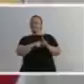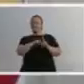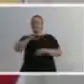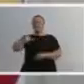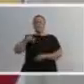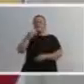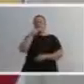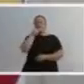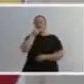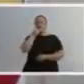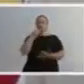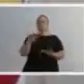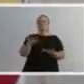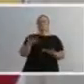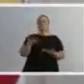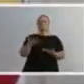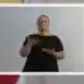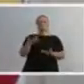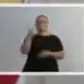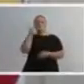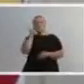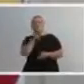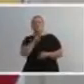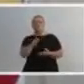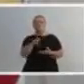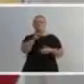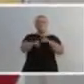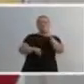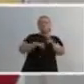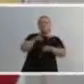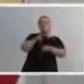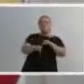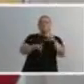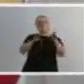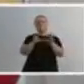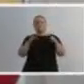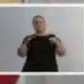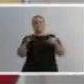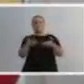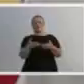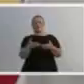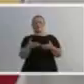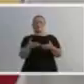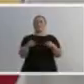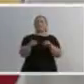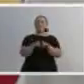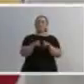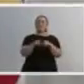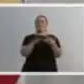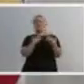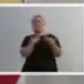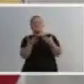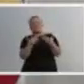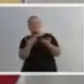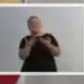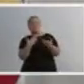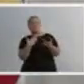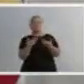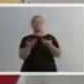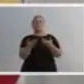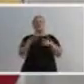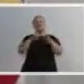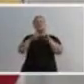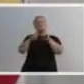de receber a população a comunidade nosso gabinete podemos conversar podemos dialogar